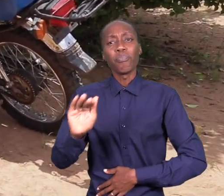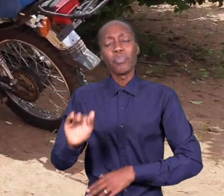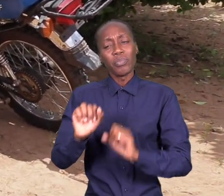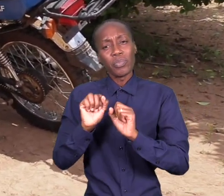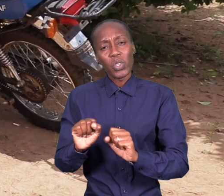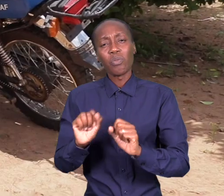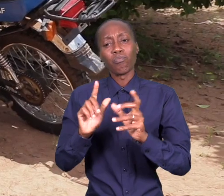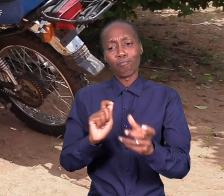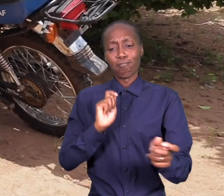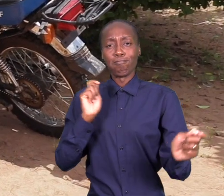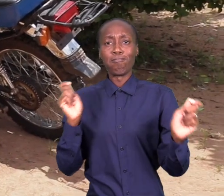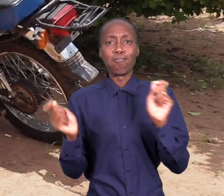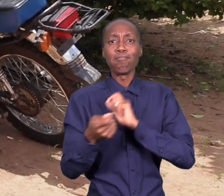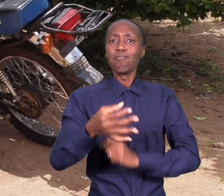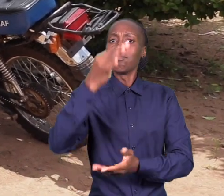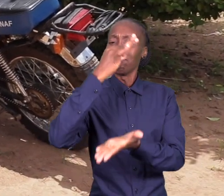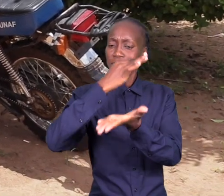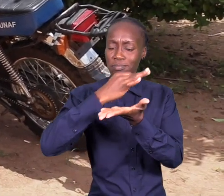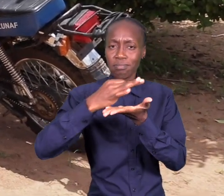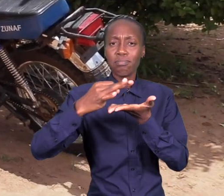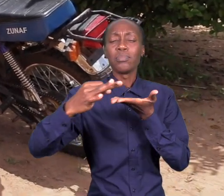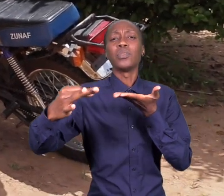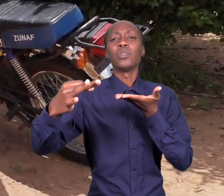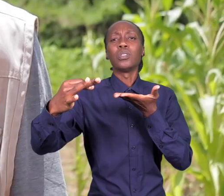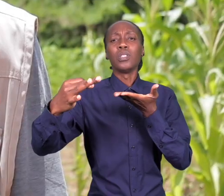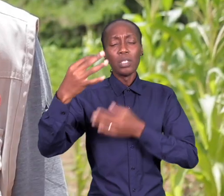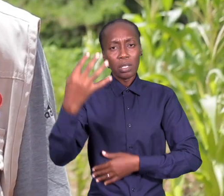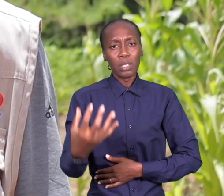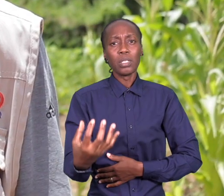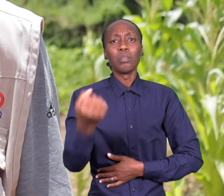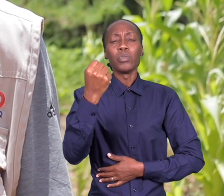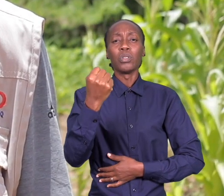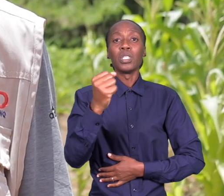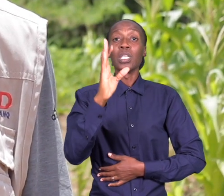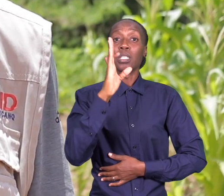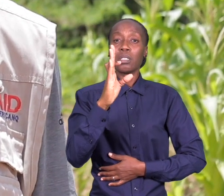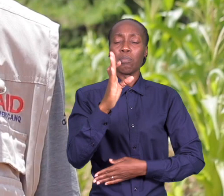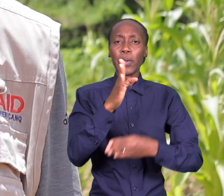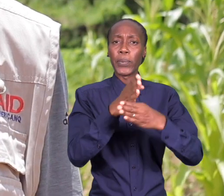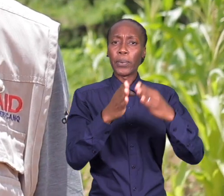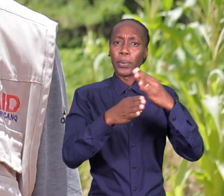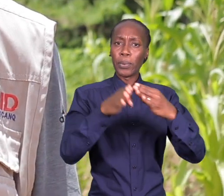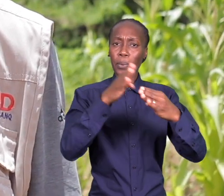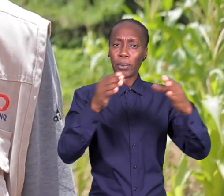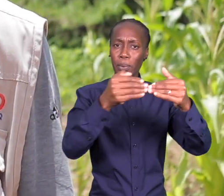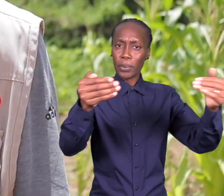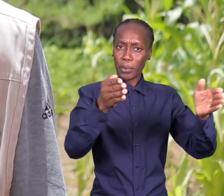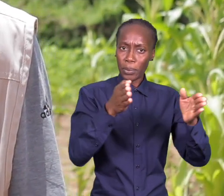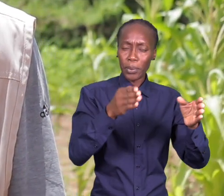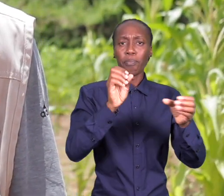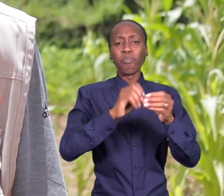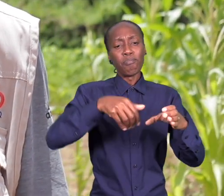em geral, para que tenham boas práticas de higiene e saneamento, que construam